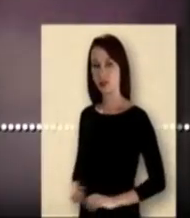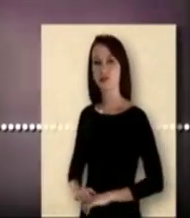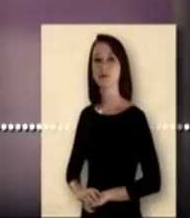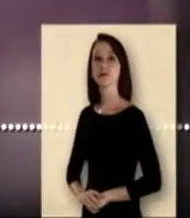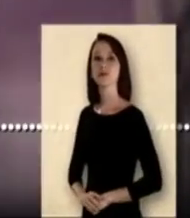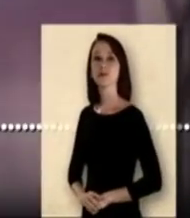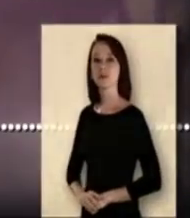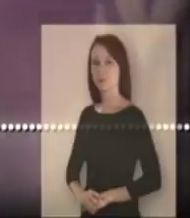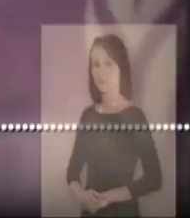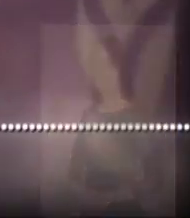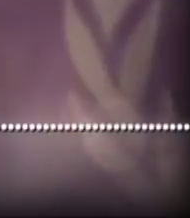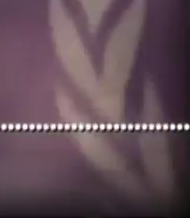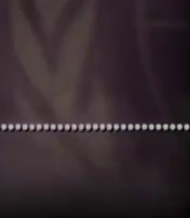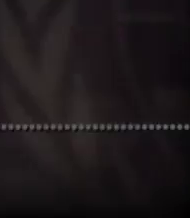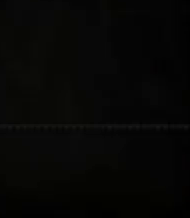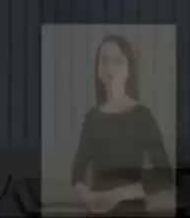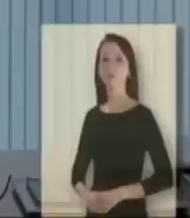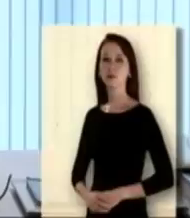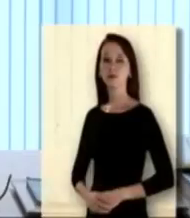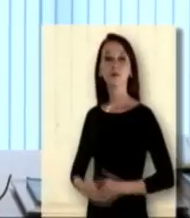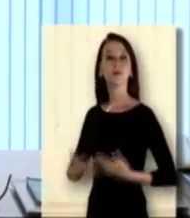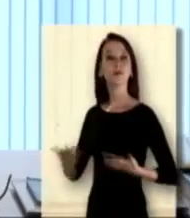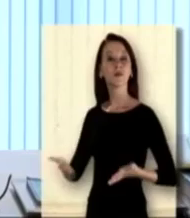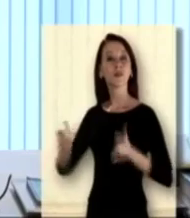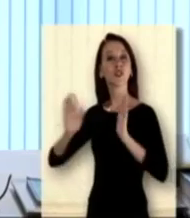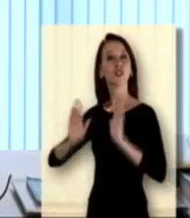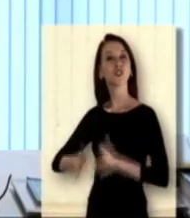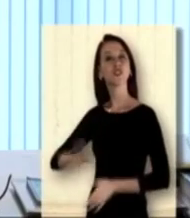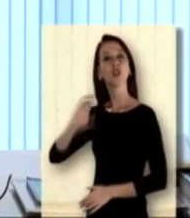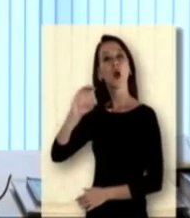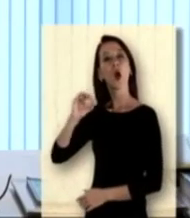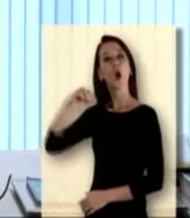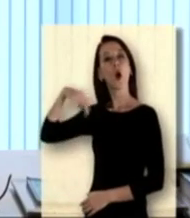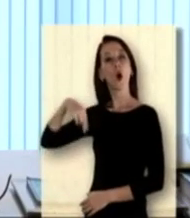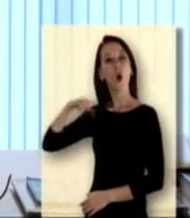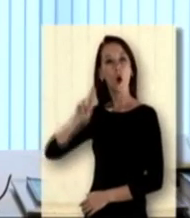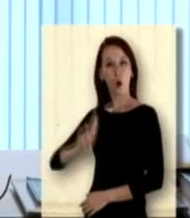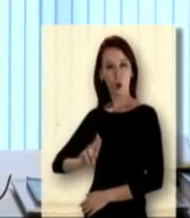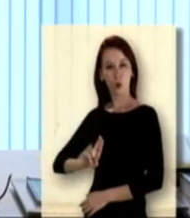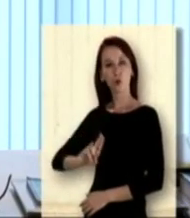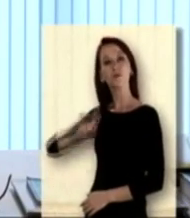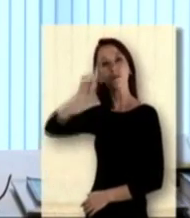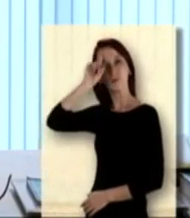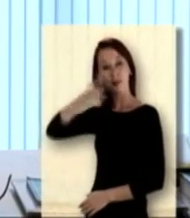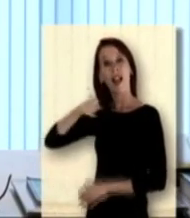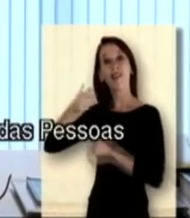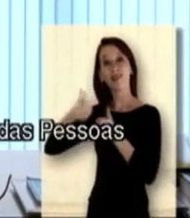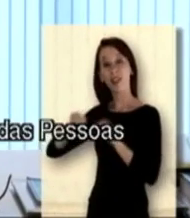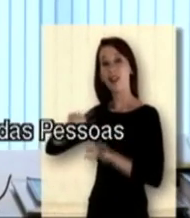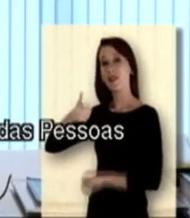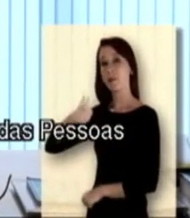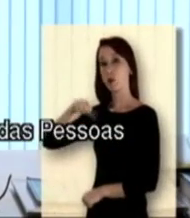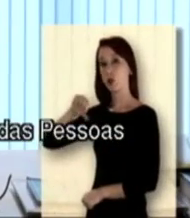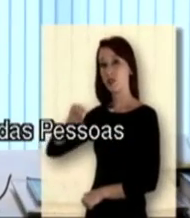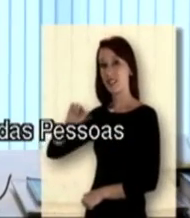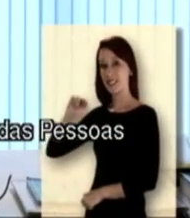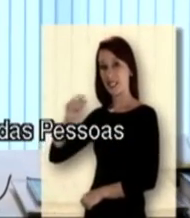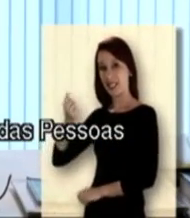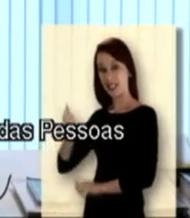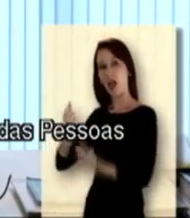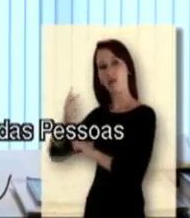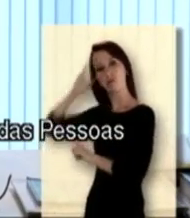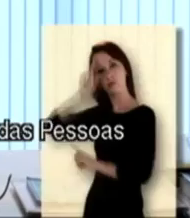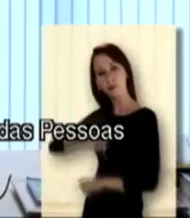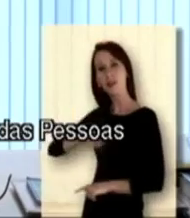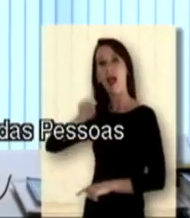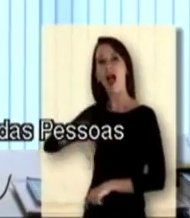Deficientes. Romeu Sasaki. Quando a ONU decretou em 76 que 81